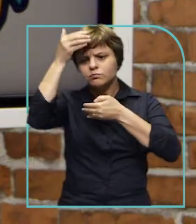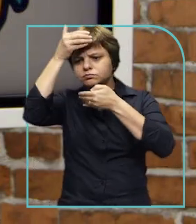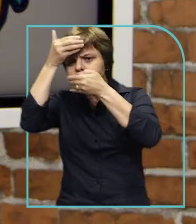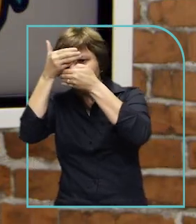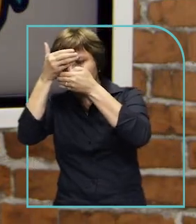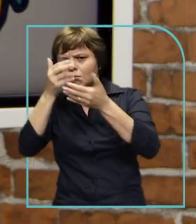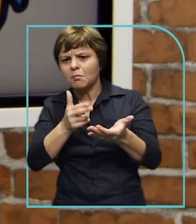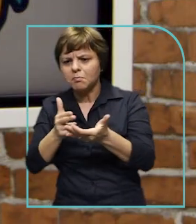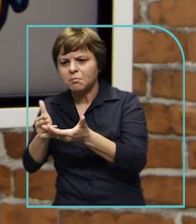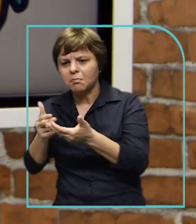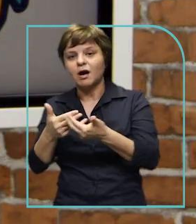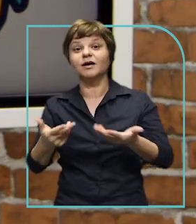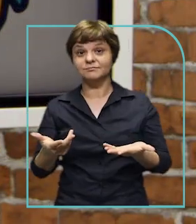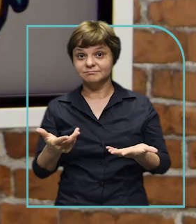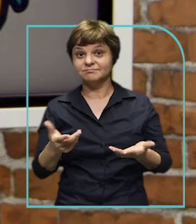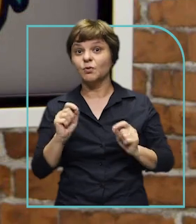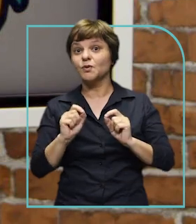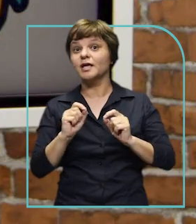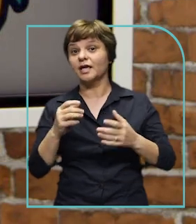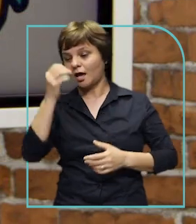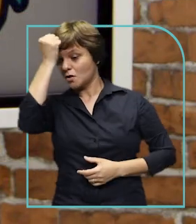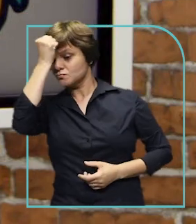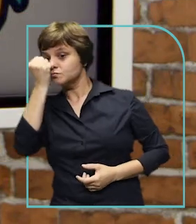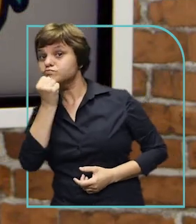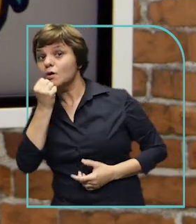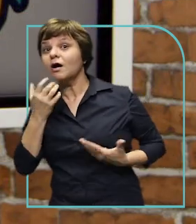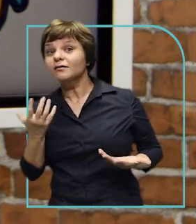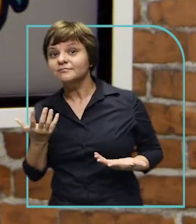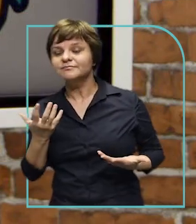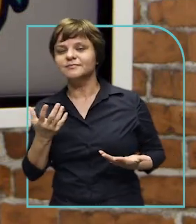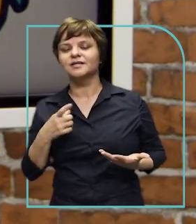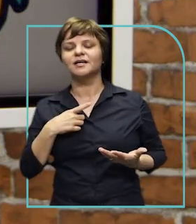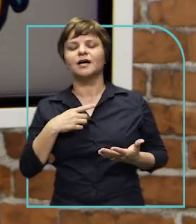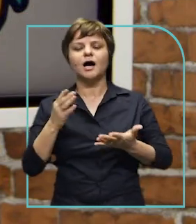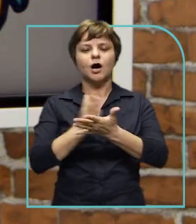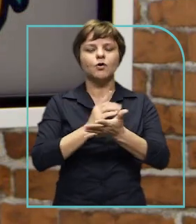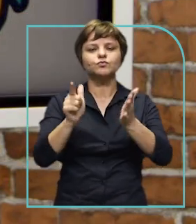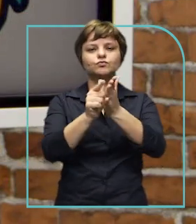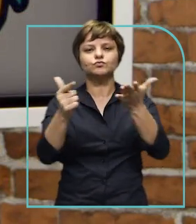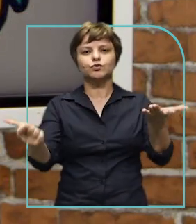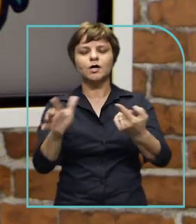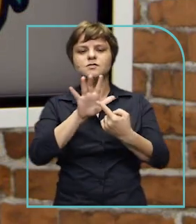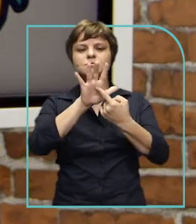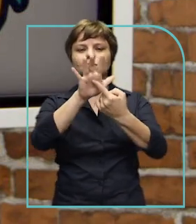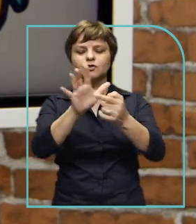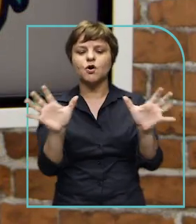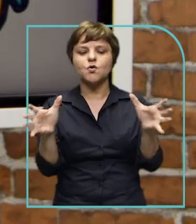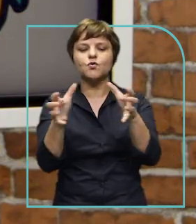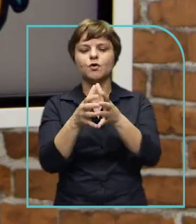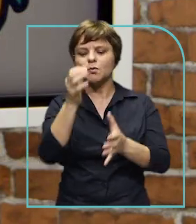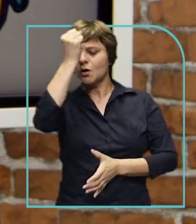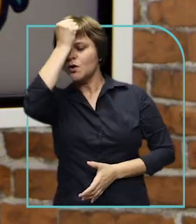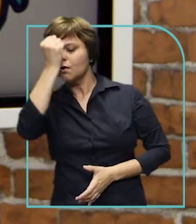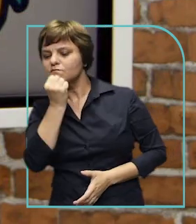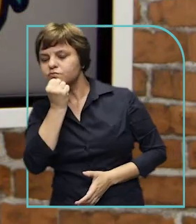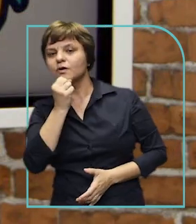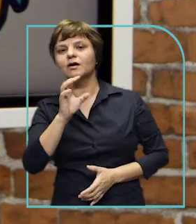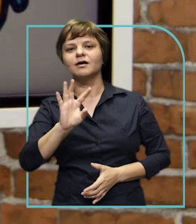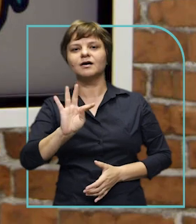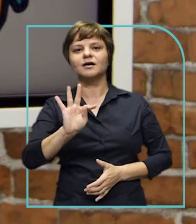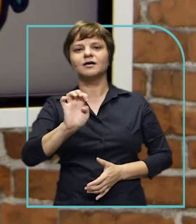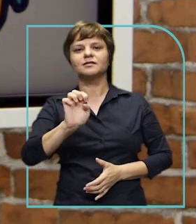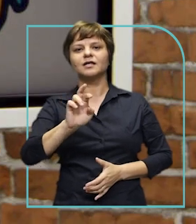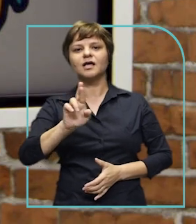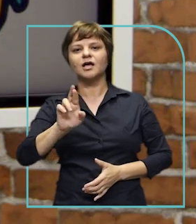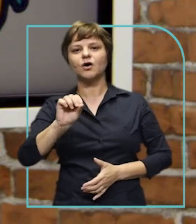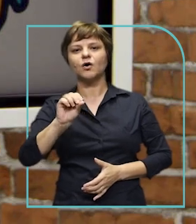terrorista. Muitos autores, muitos jornais já trouxeram eles como grupo terrorista. Mas a gente não pode confundir